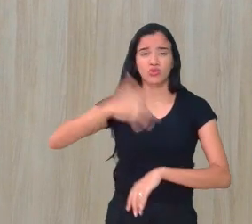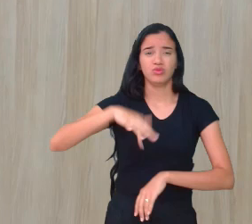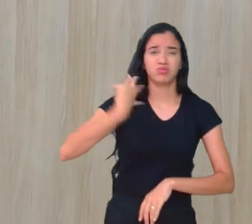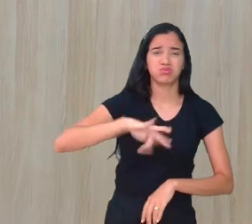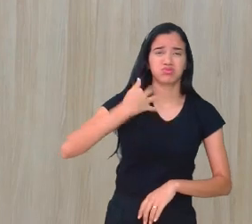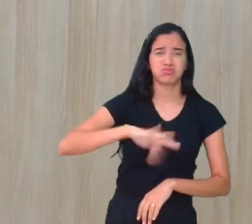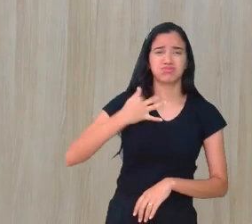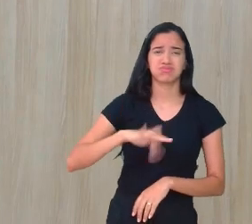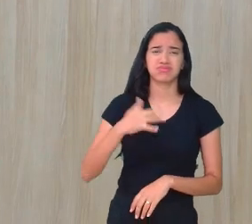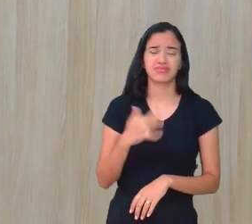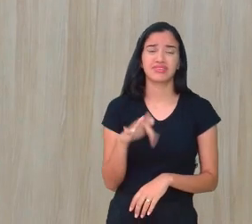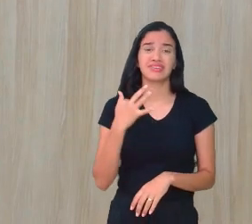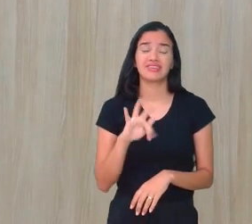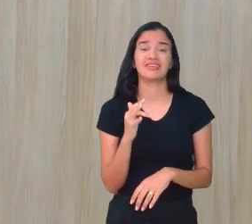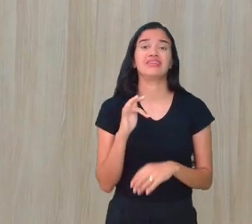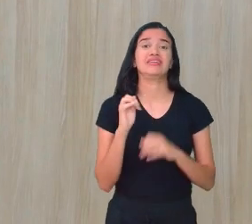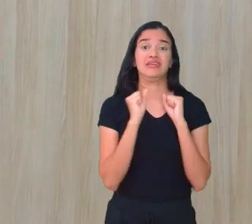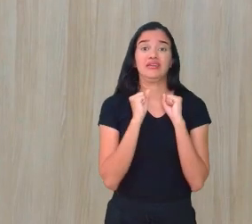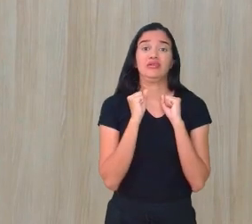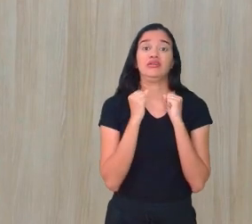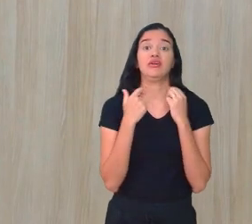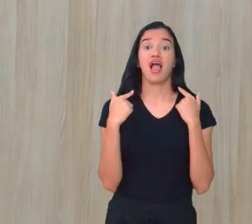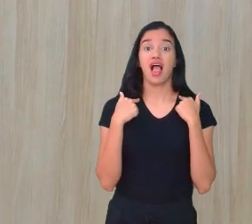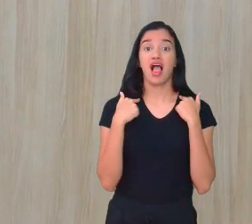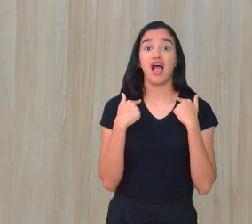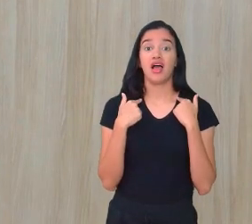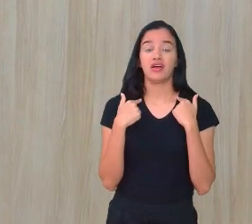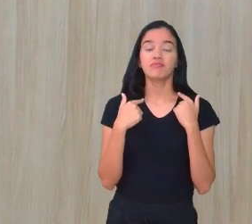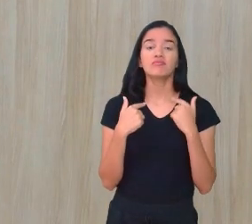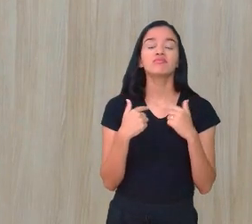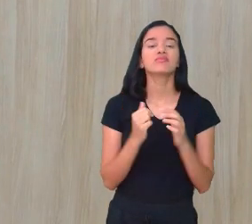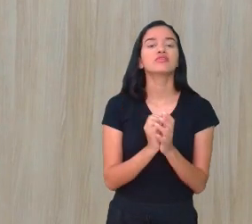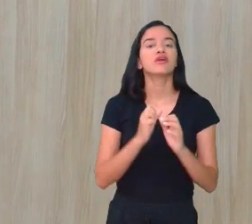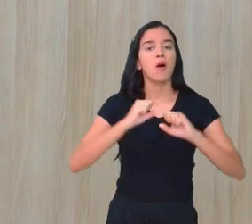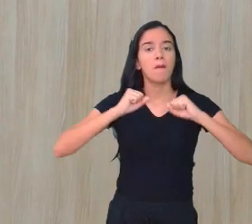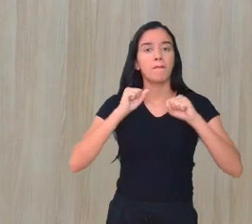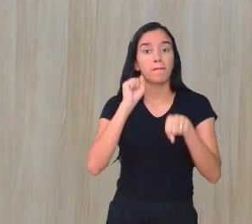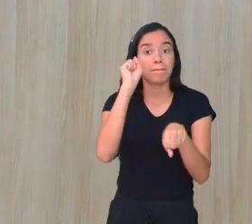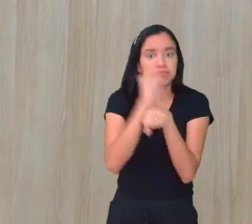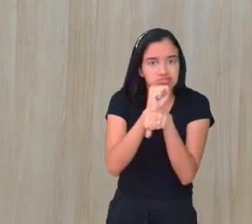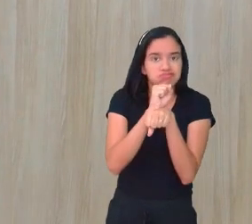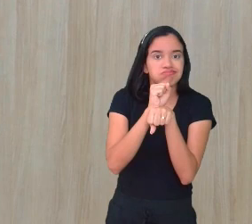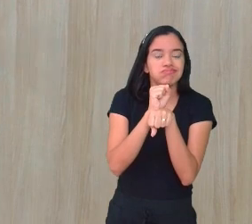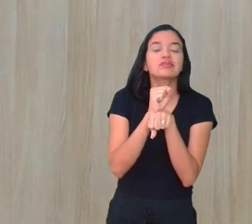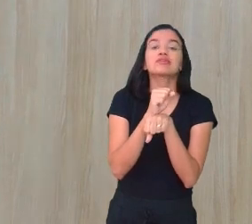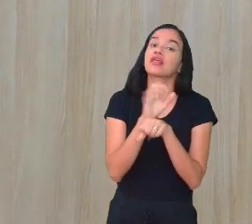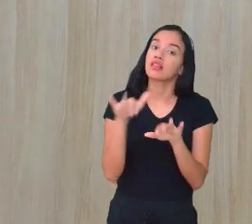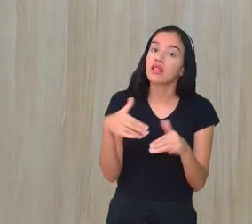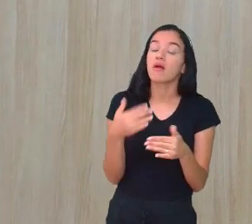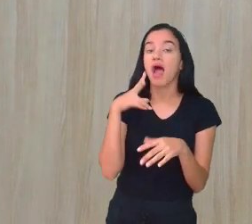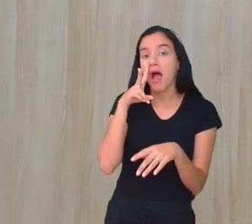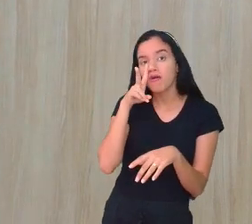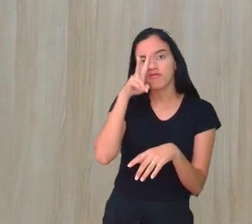A gente está tão tenso que a gente deixa aqui, ó, travado, né? Então, é a força aí